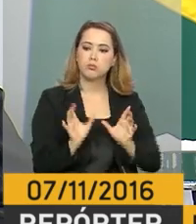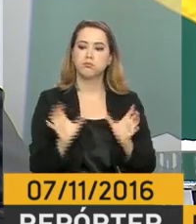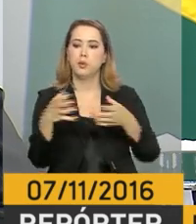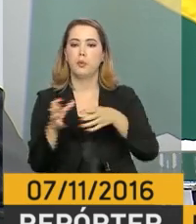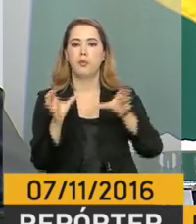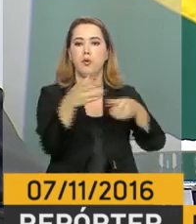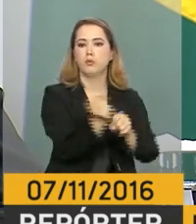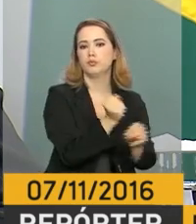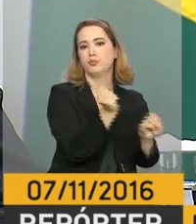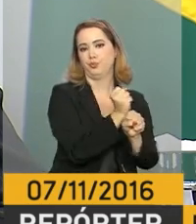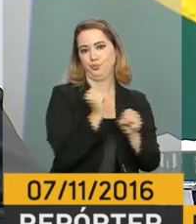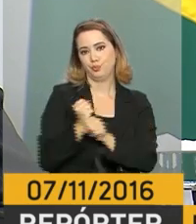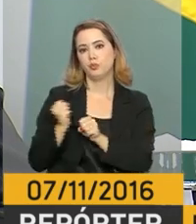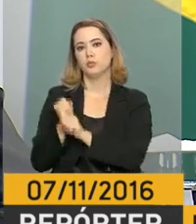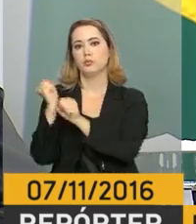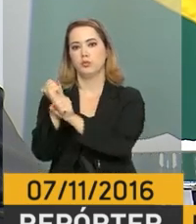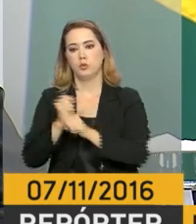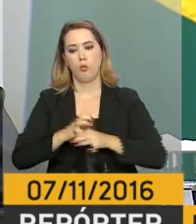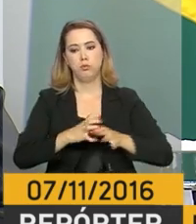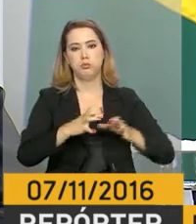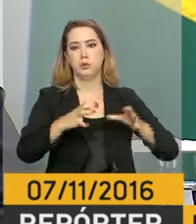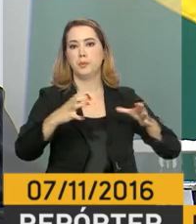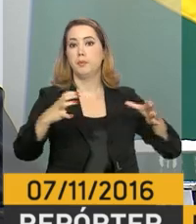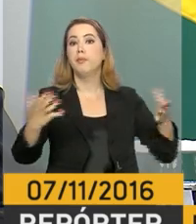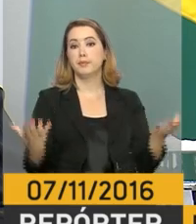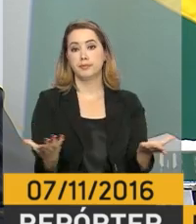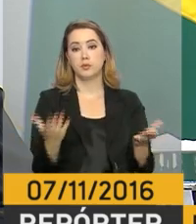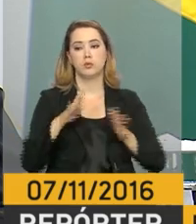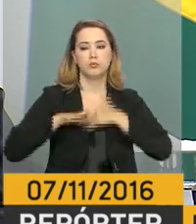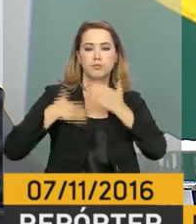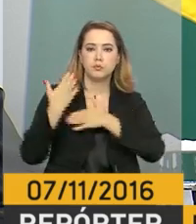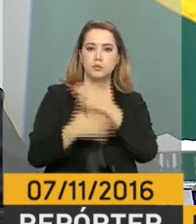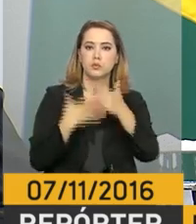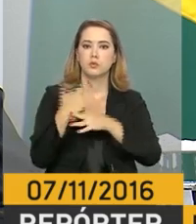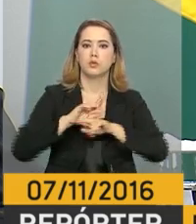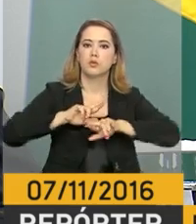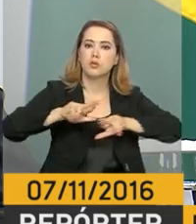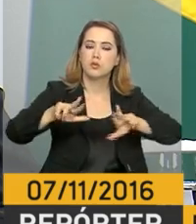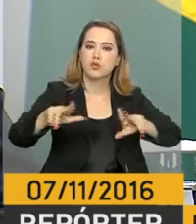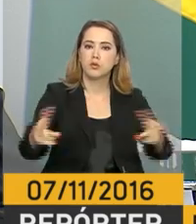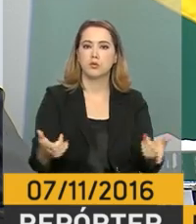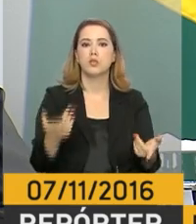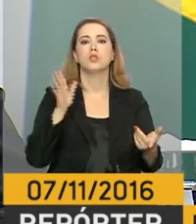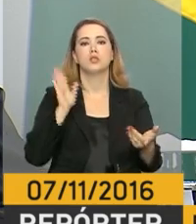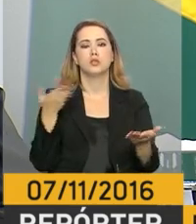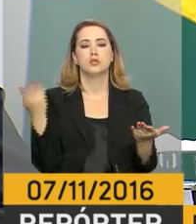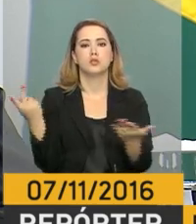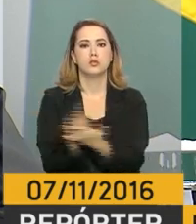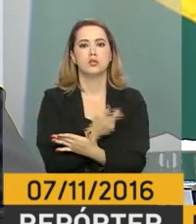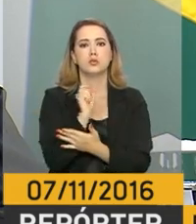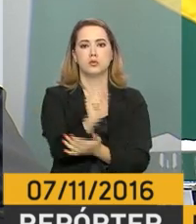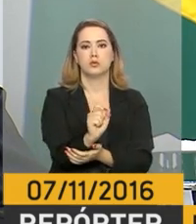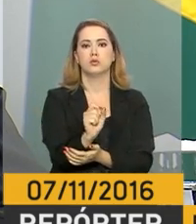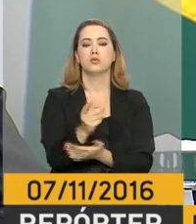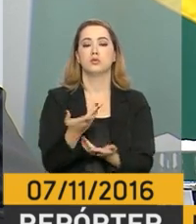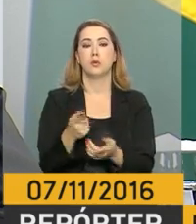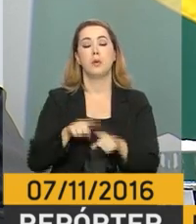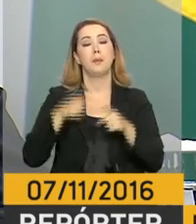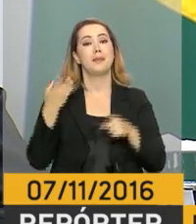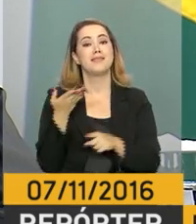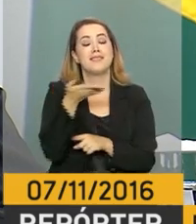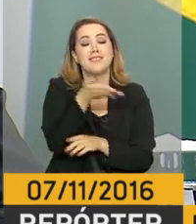teremos outras tantas obras bem maiores para dar prosseguimento, como muitas, aliás, já estão prosseguindo. Mas